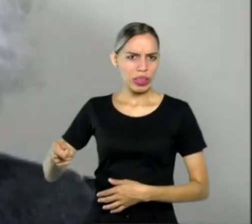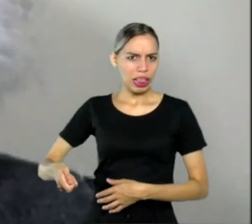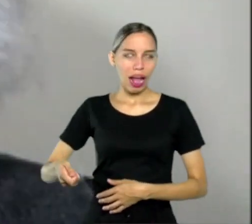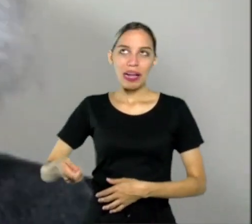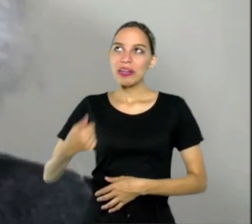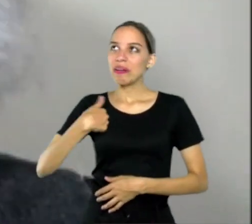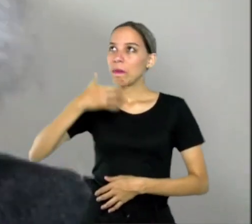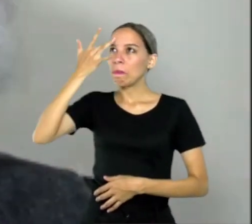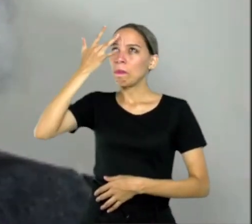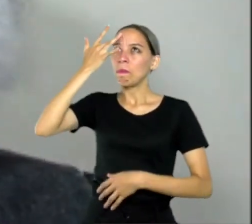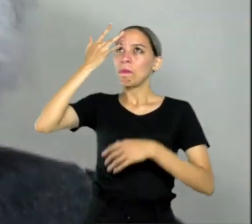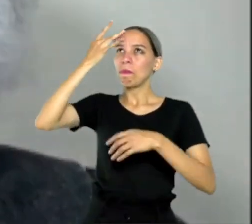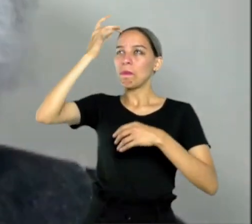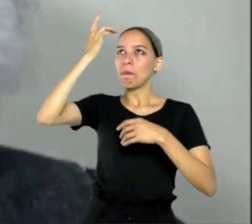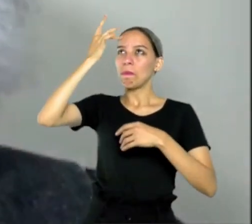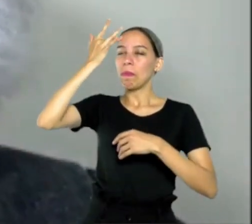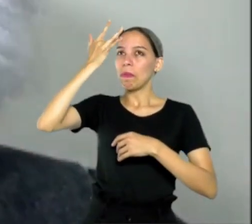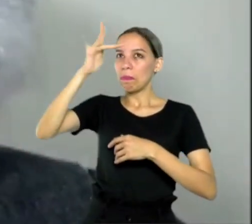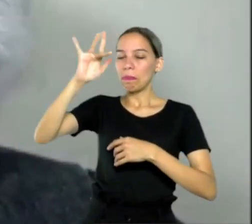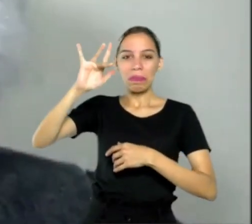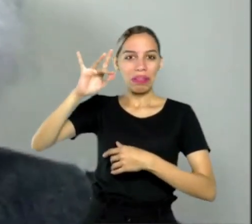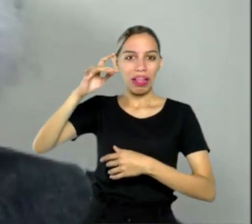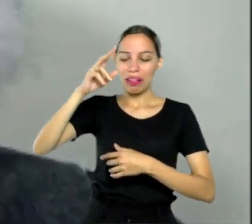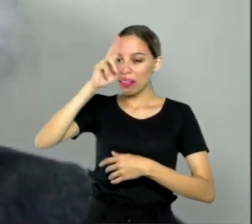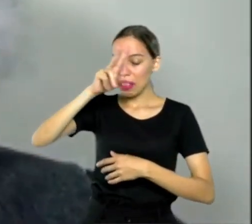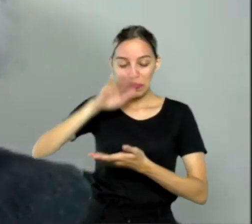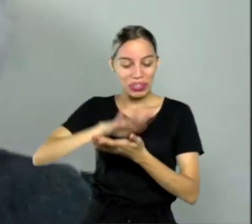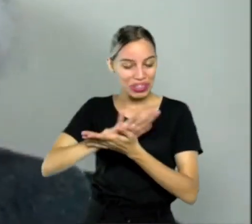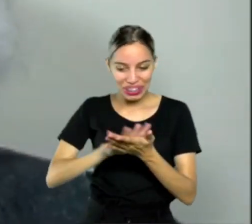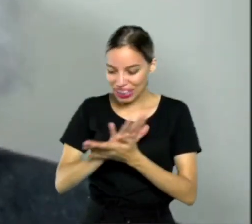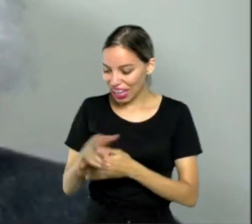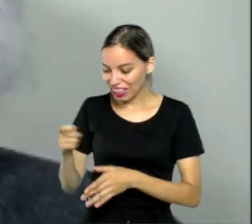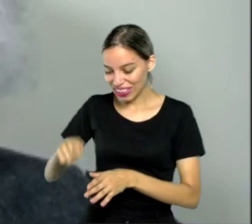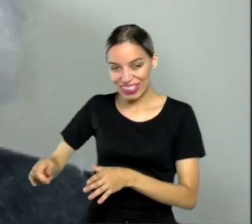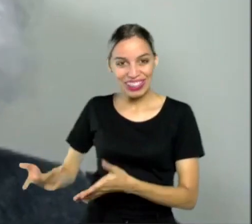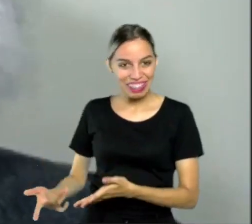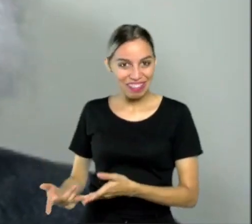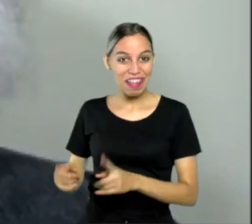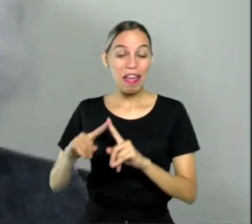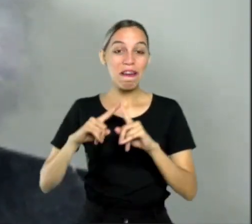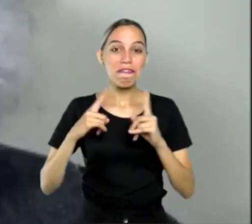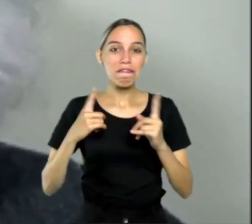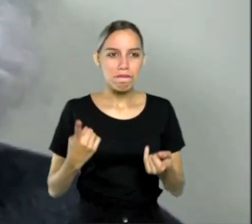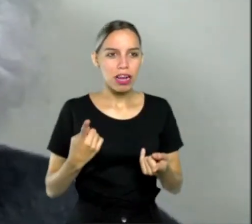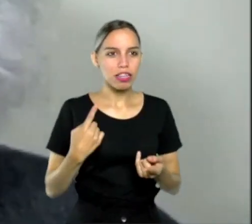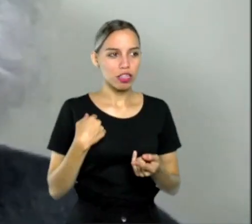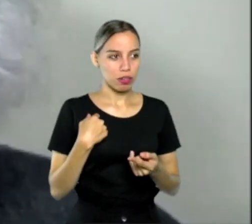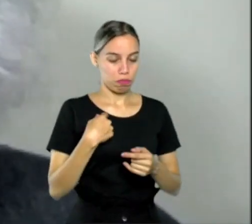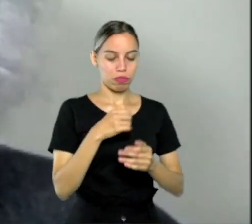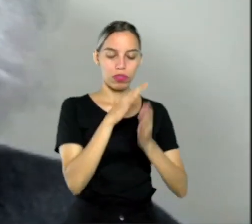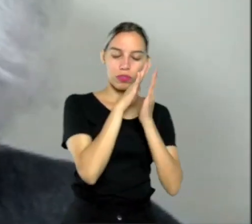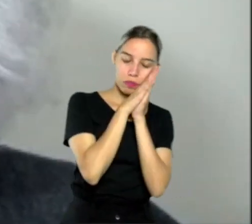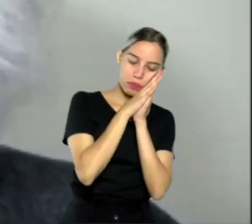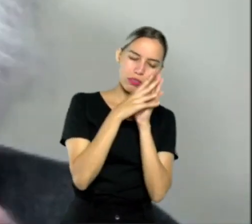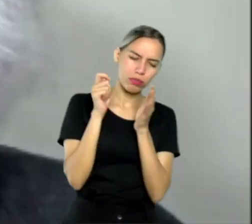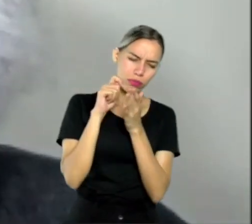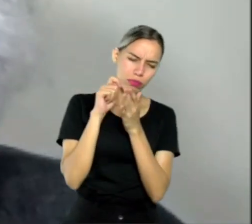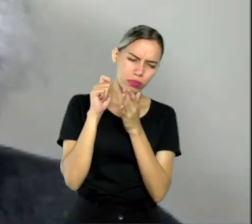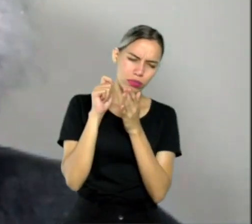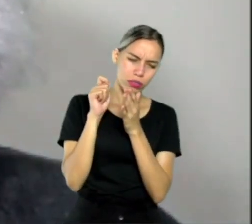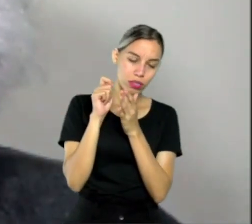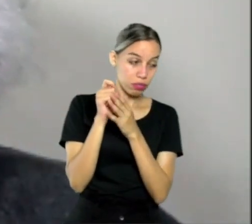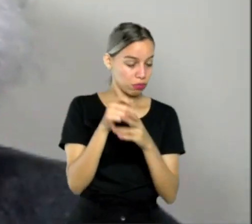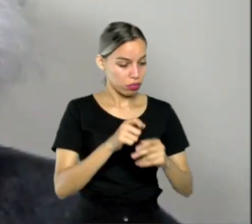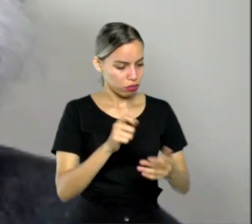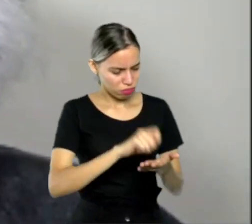vezes eu escrevo meio dormindo, quando eu acordo e já esqueci o que é que eu escrevi, que eu leio, às vezes eu falo, nossa, que é